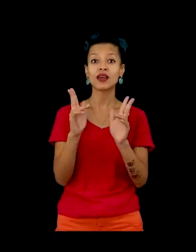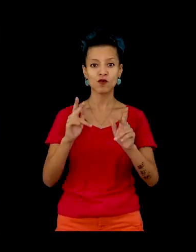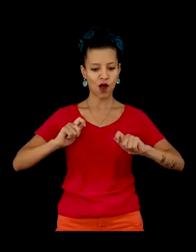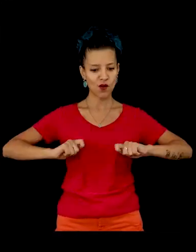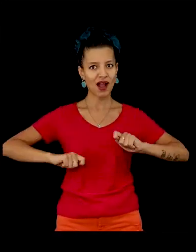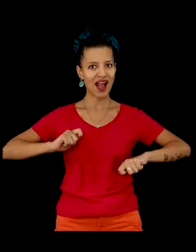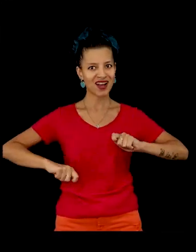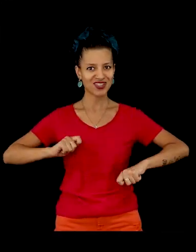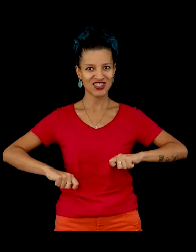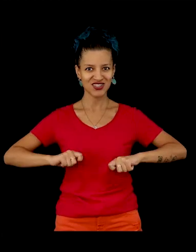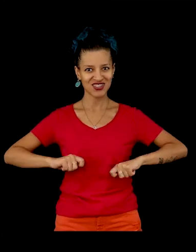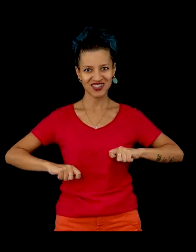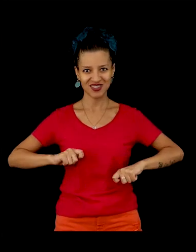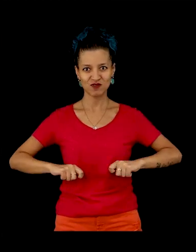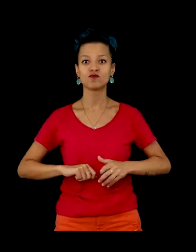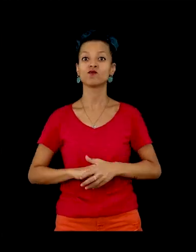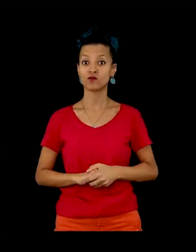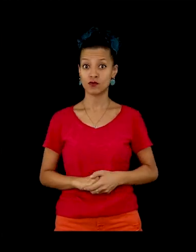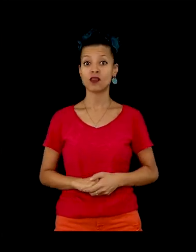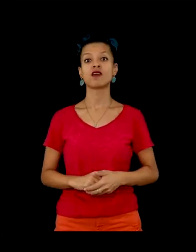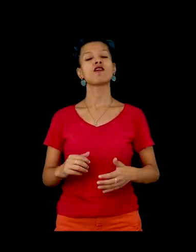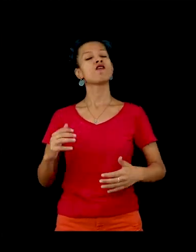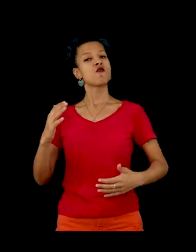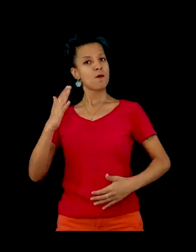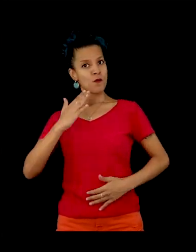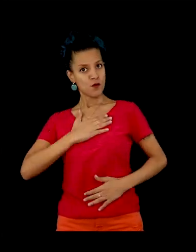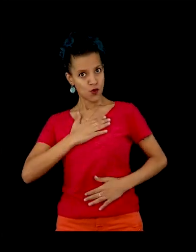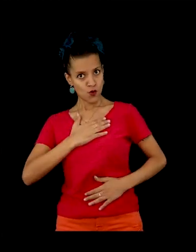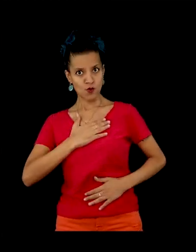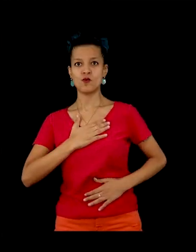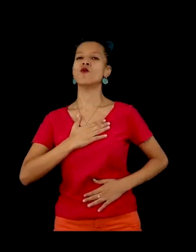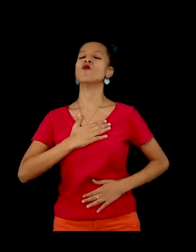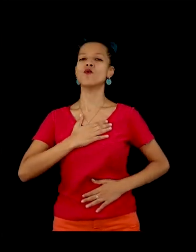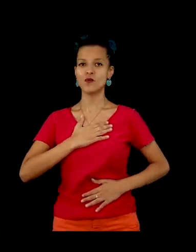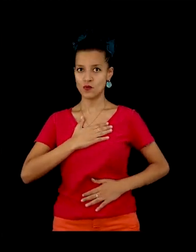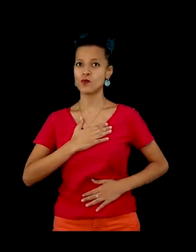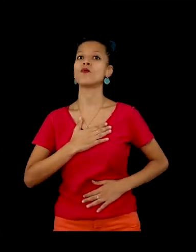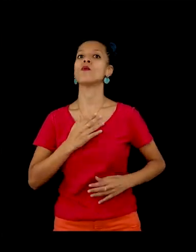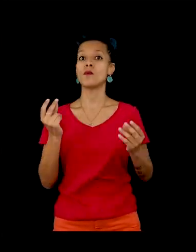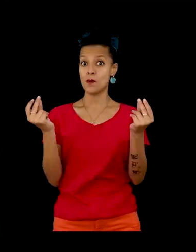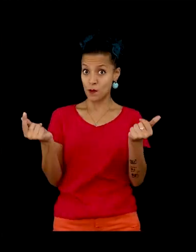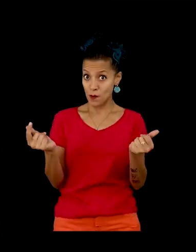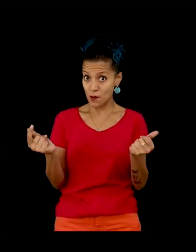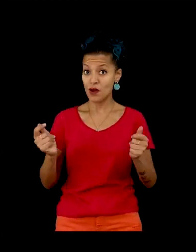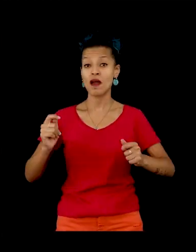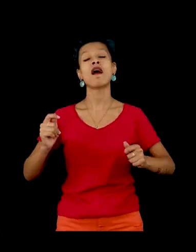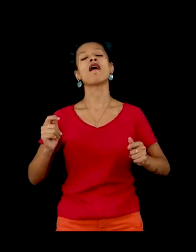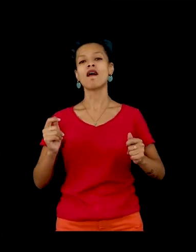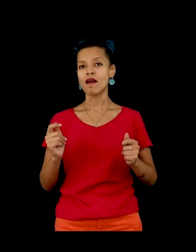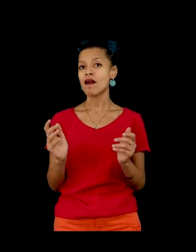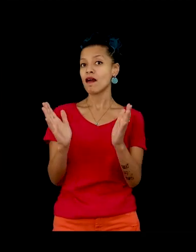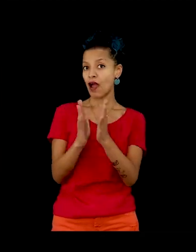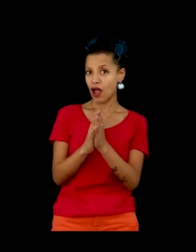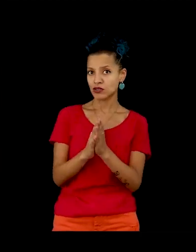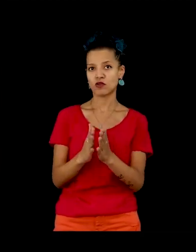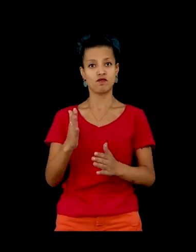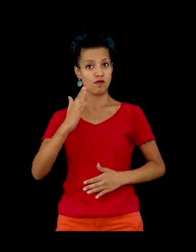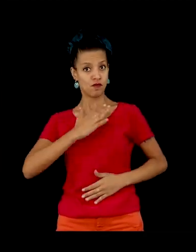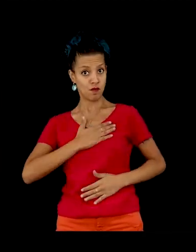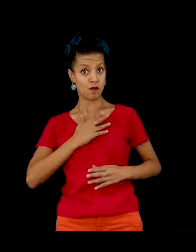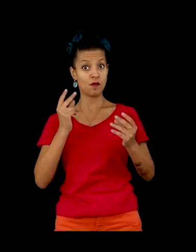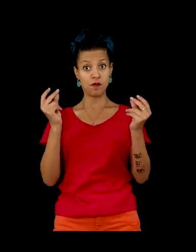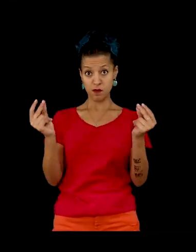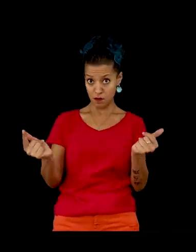é a caixa. Bumbo, timbal, caixa. Peito,